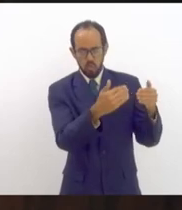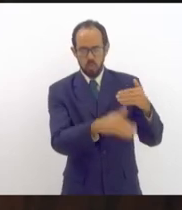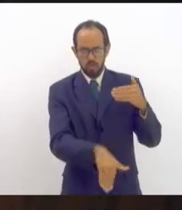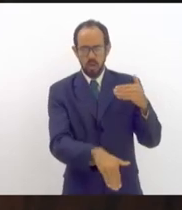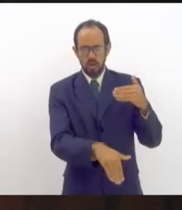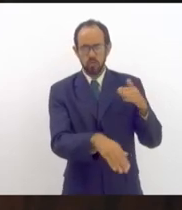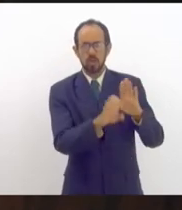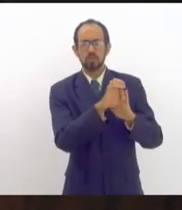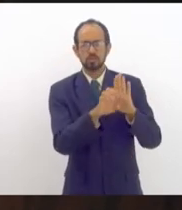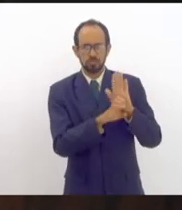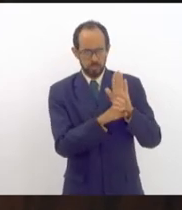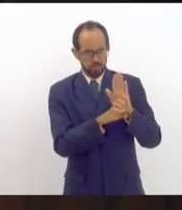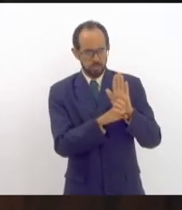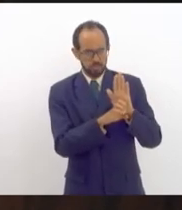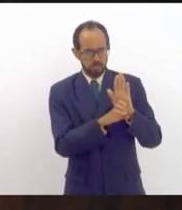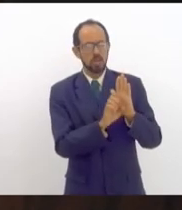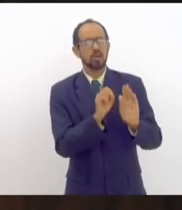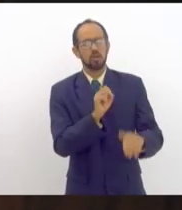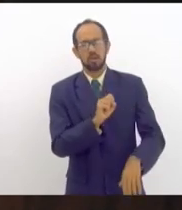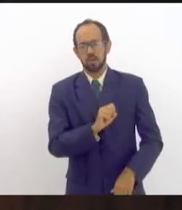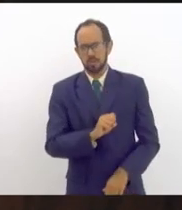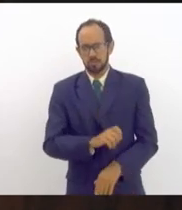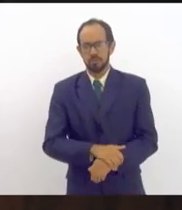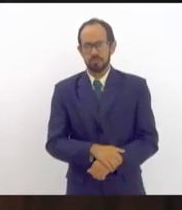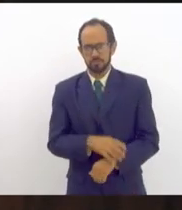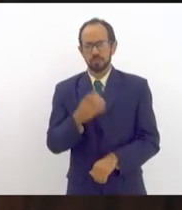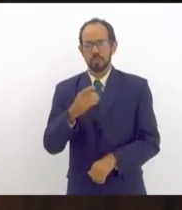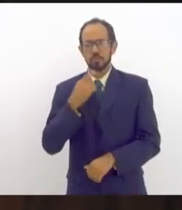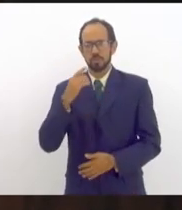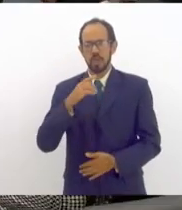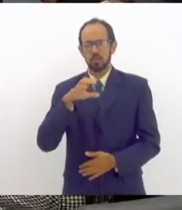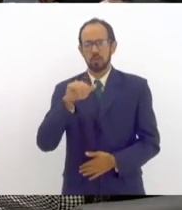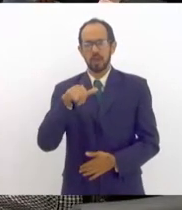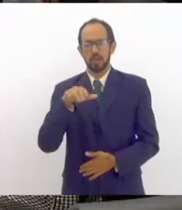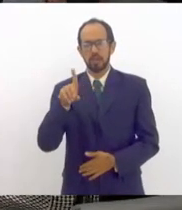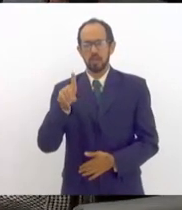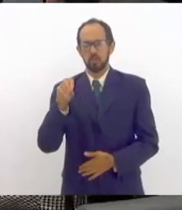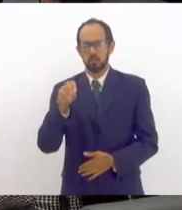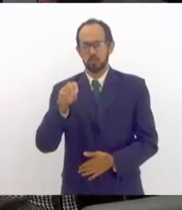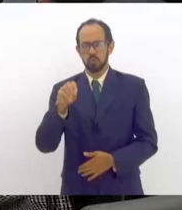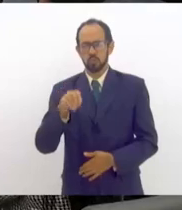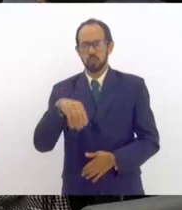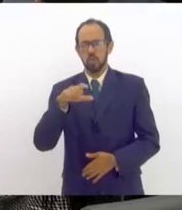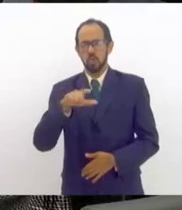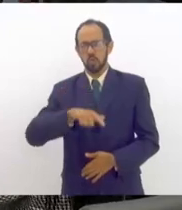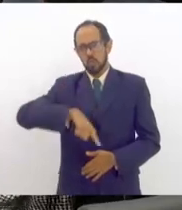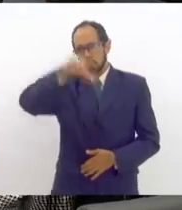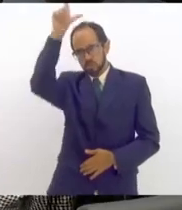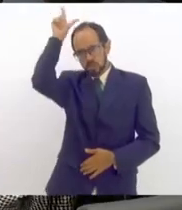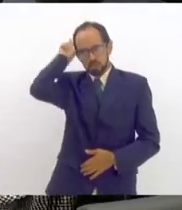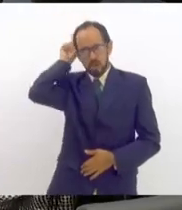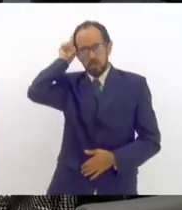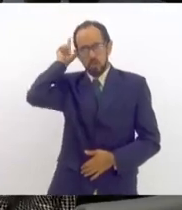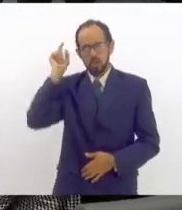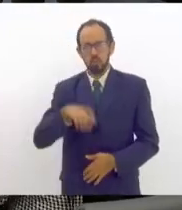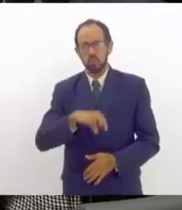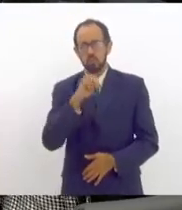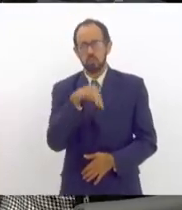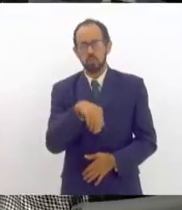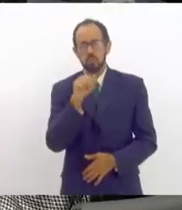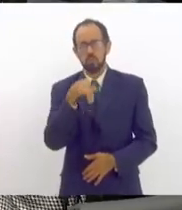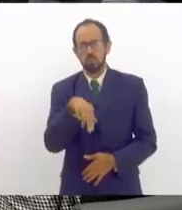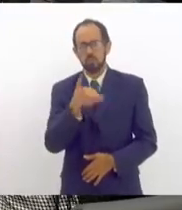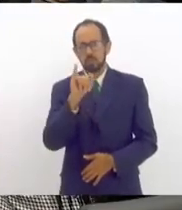as emendas de plenário o deputado Caiado Luiz Paulo o deputado emunir